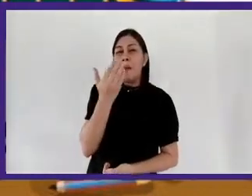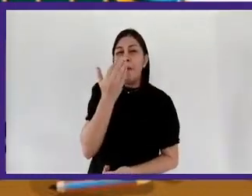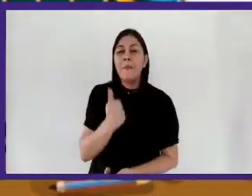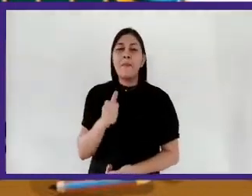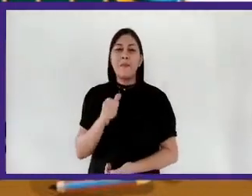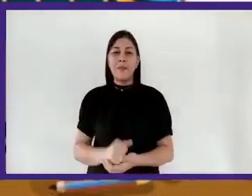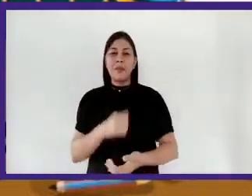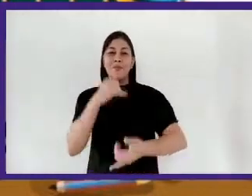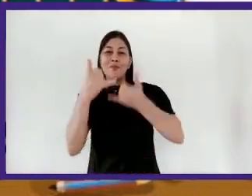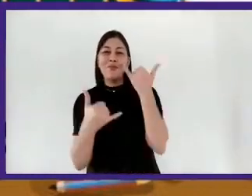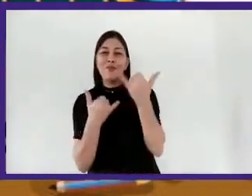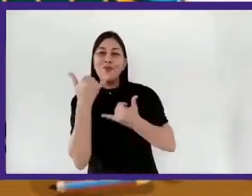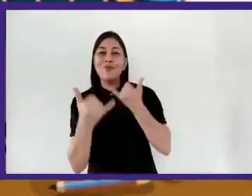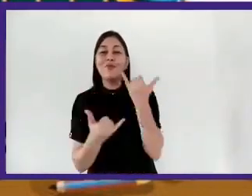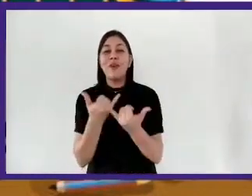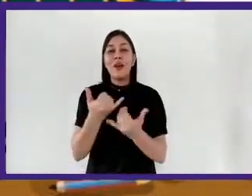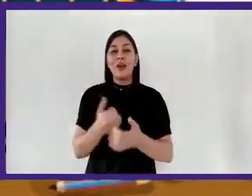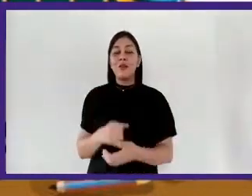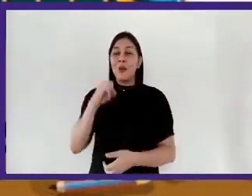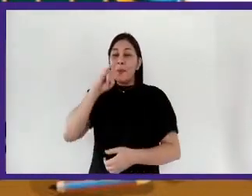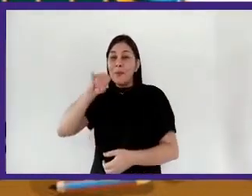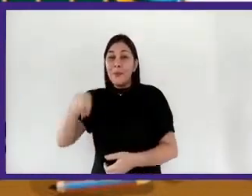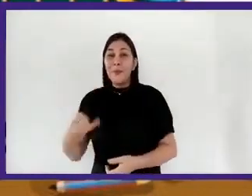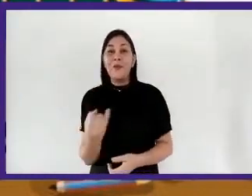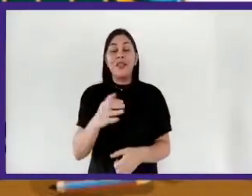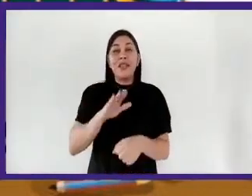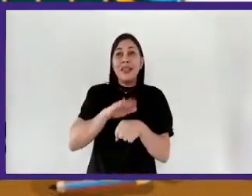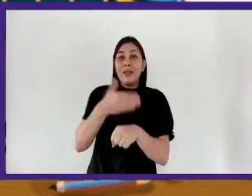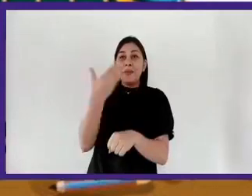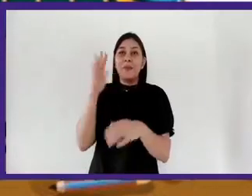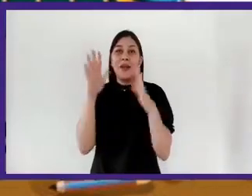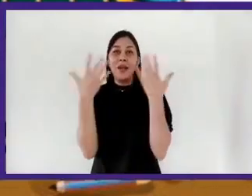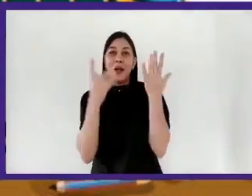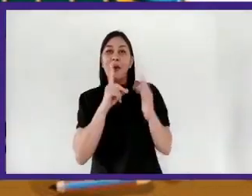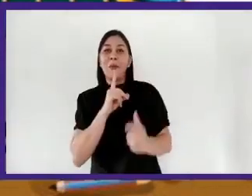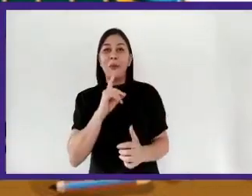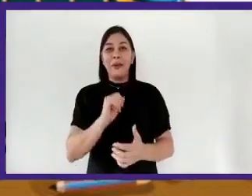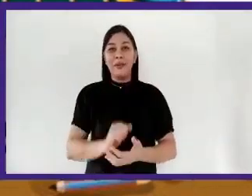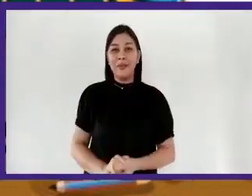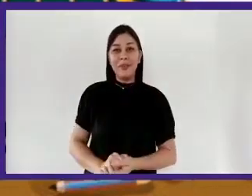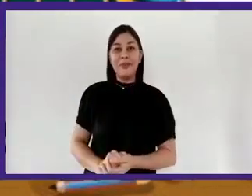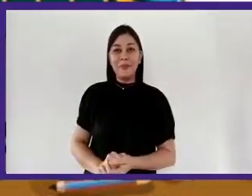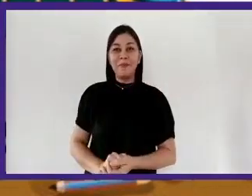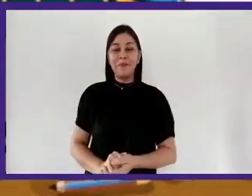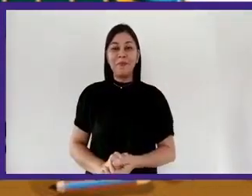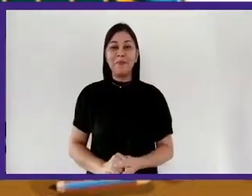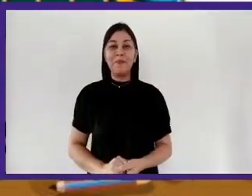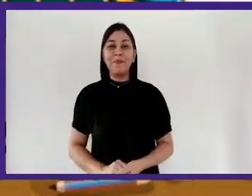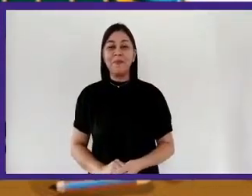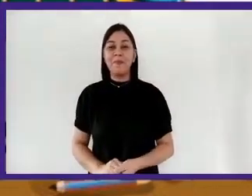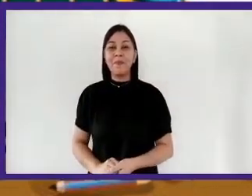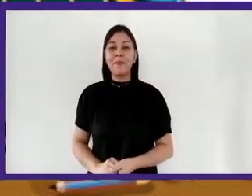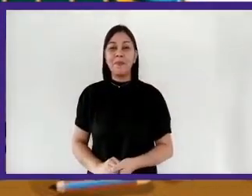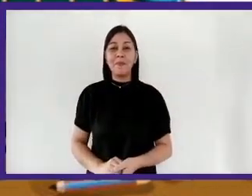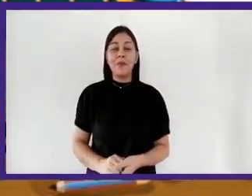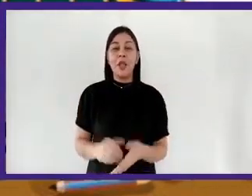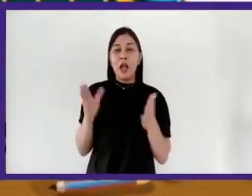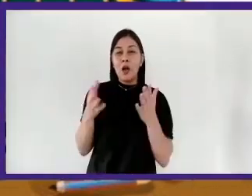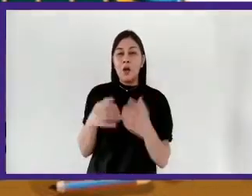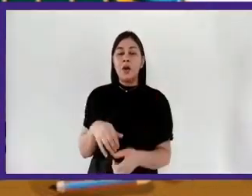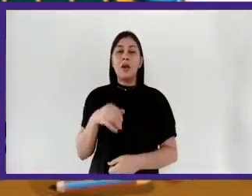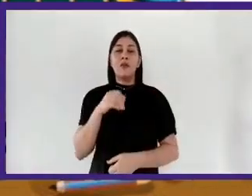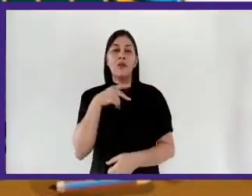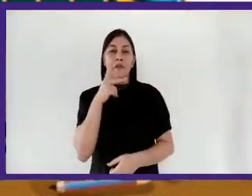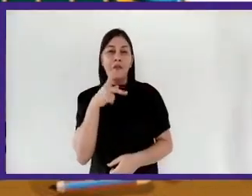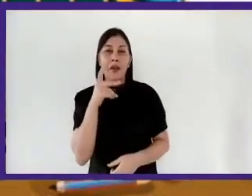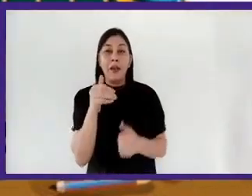eu já brinquei e estou aproveitando à vontade a festa de aniversário do seu alfabeto. Agora, deixa eu